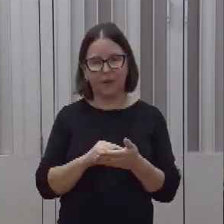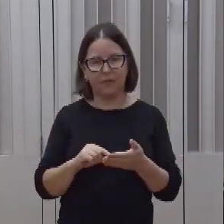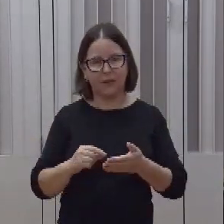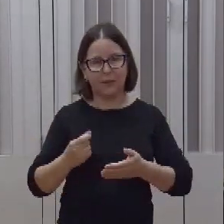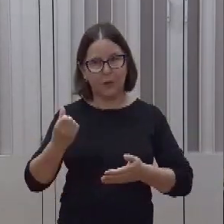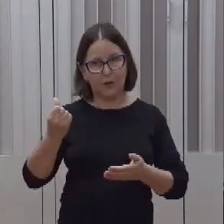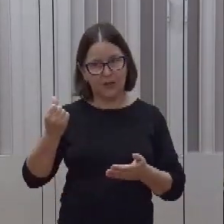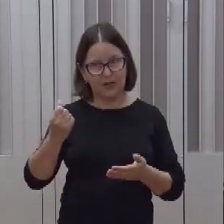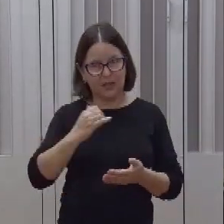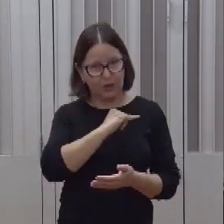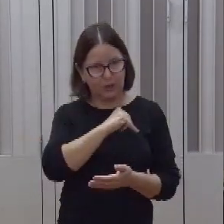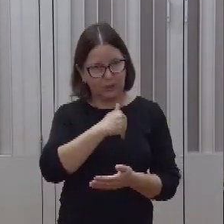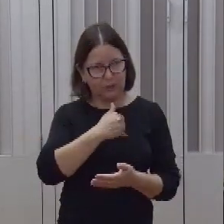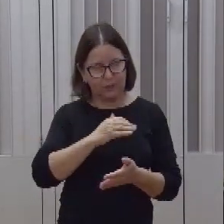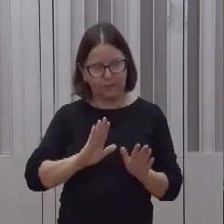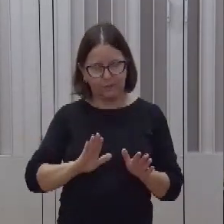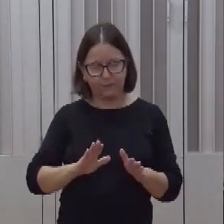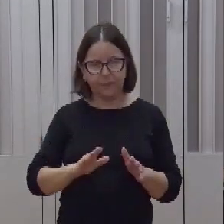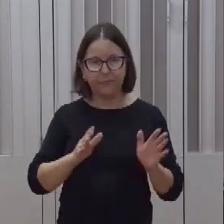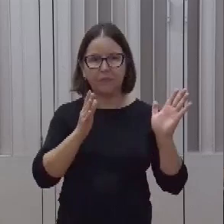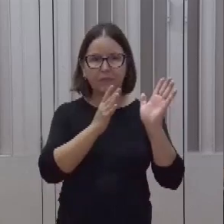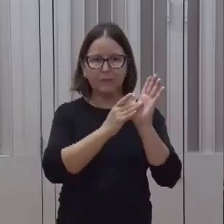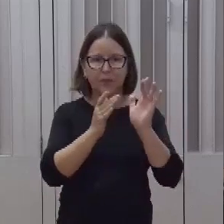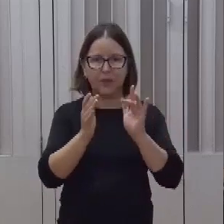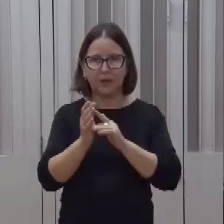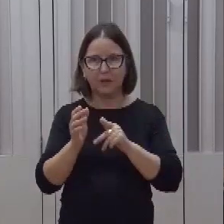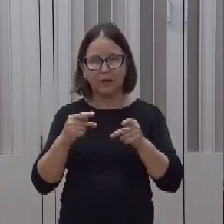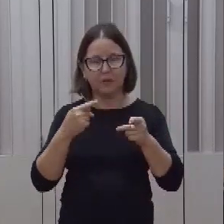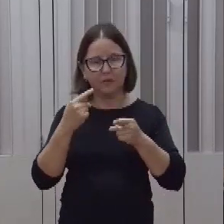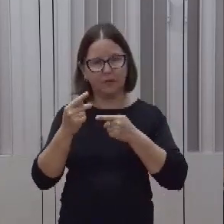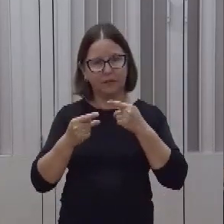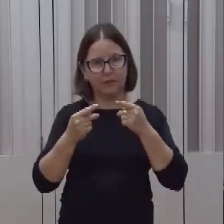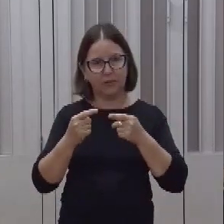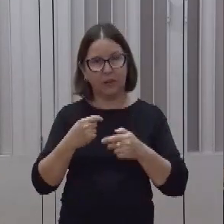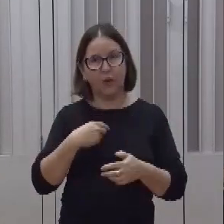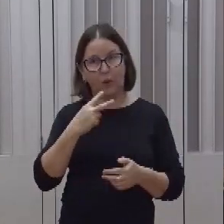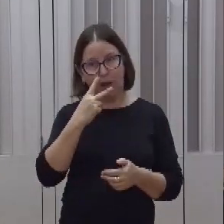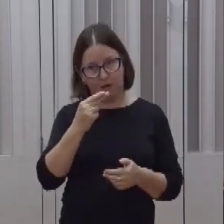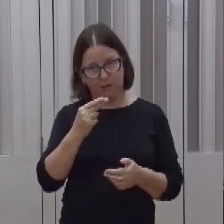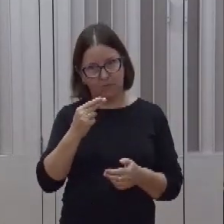6. Jesus está dizendo, eu acho que ele está dizendo,